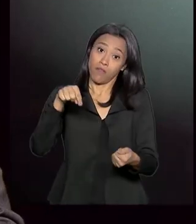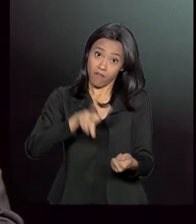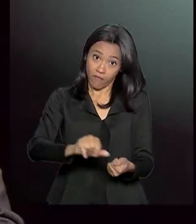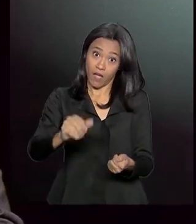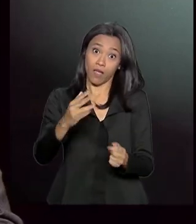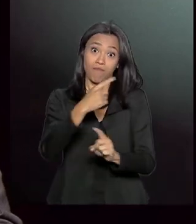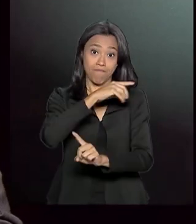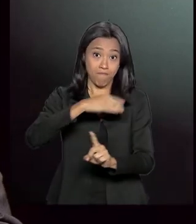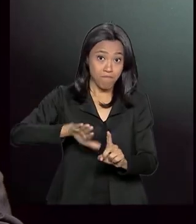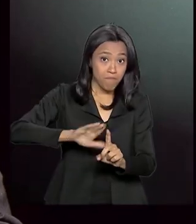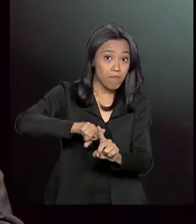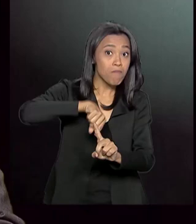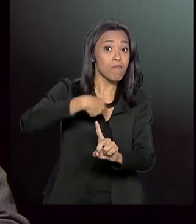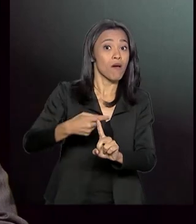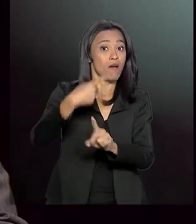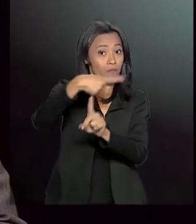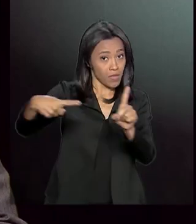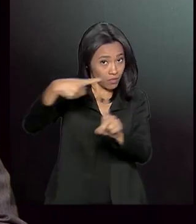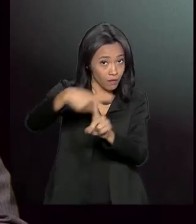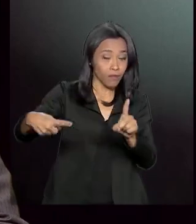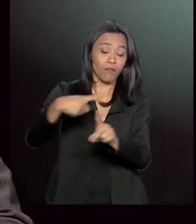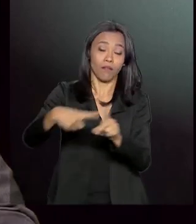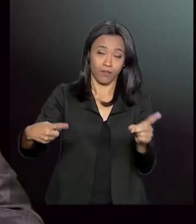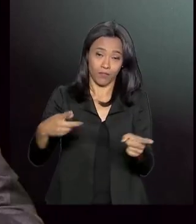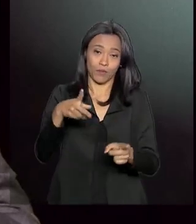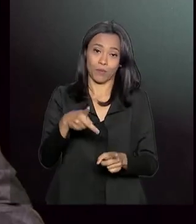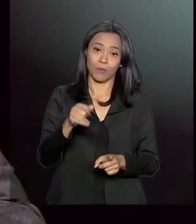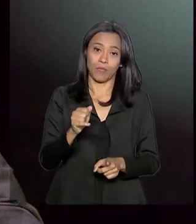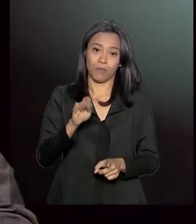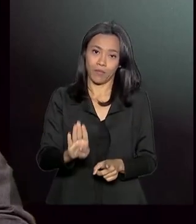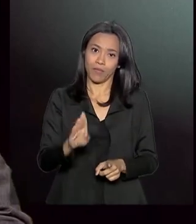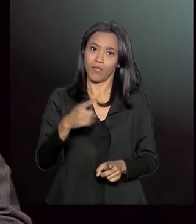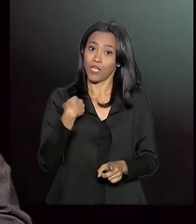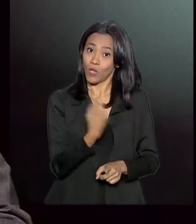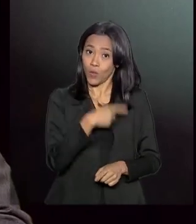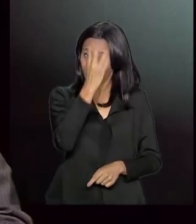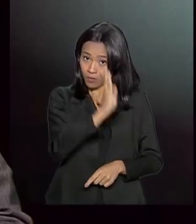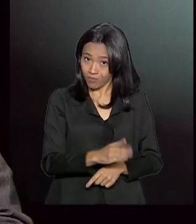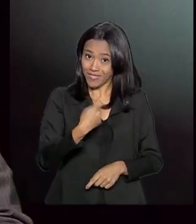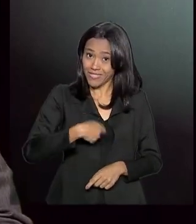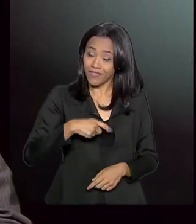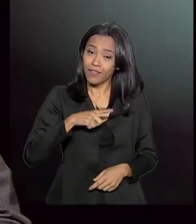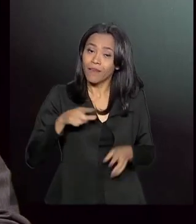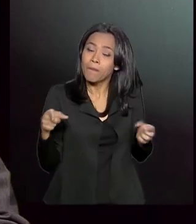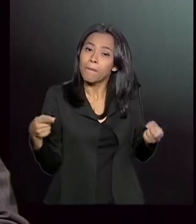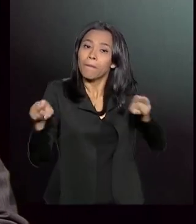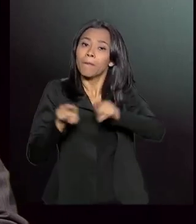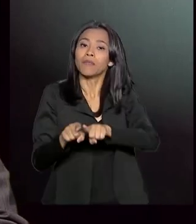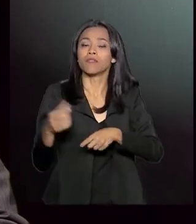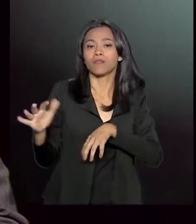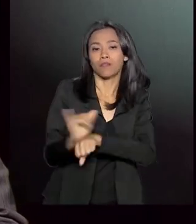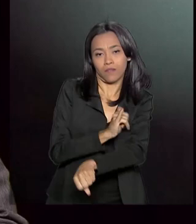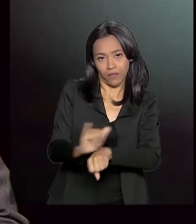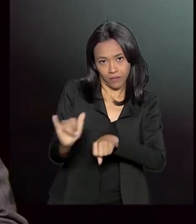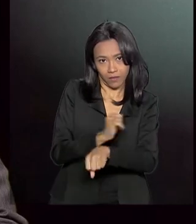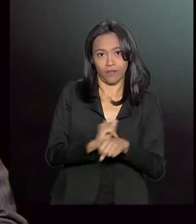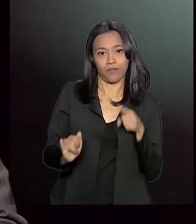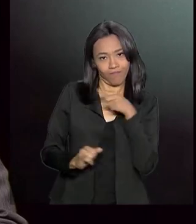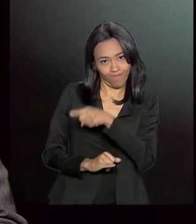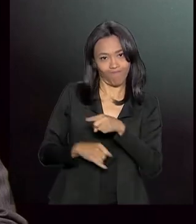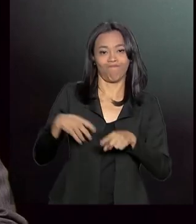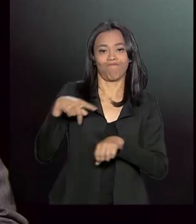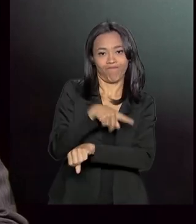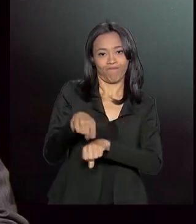metade do PIB mundial. Então, nós temos que ter uma parceria estratégica com esse país,